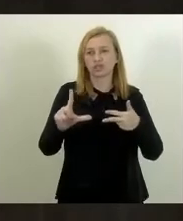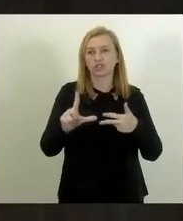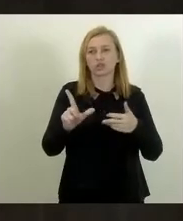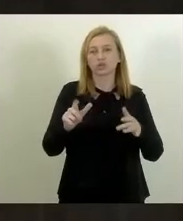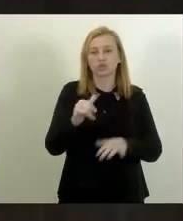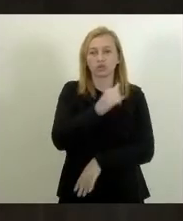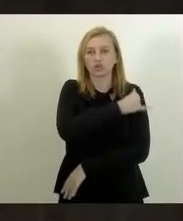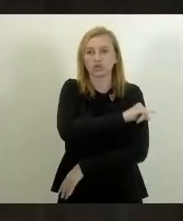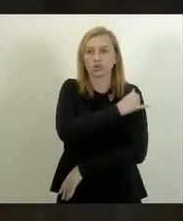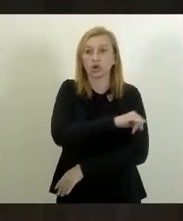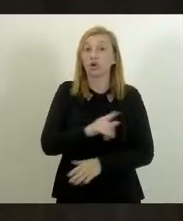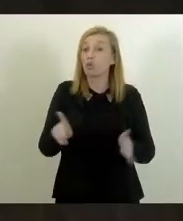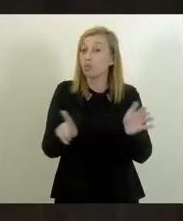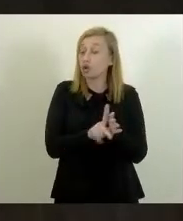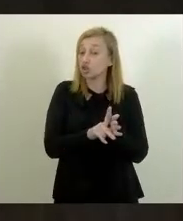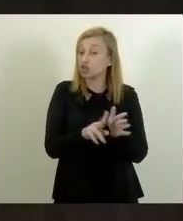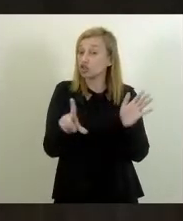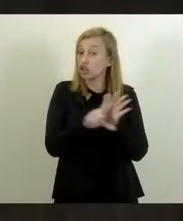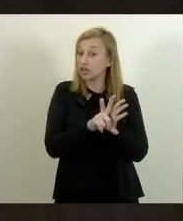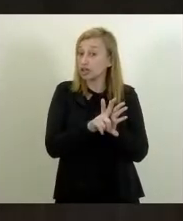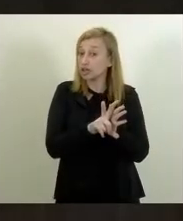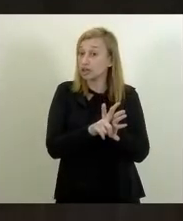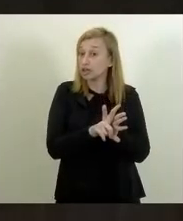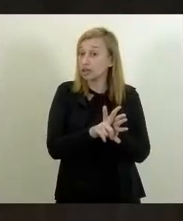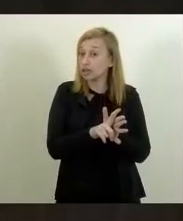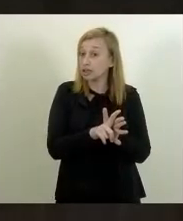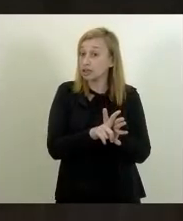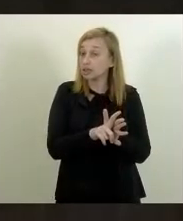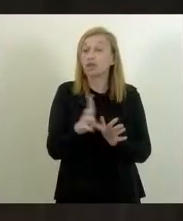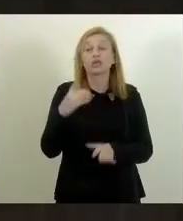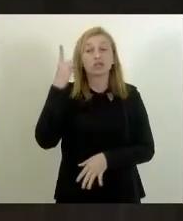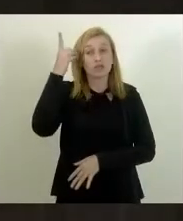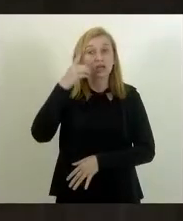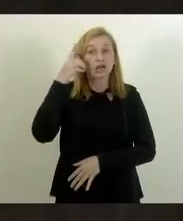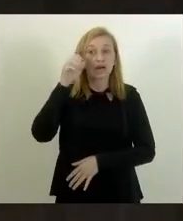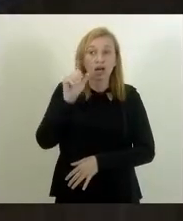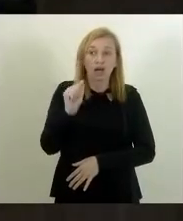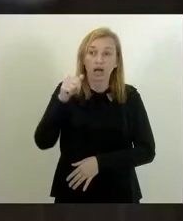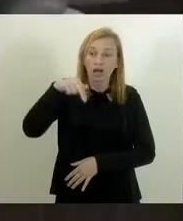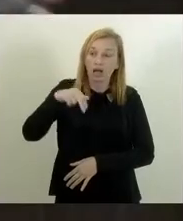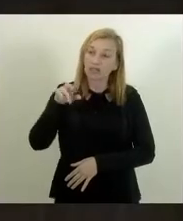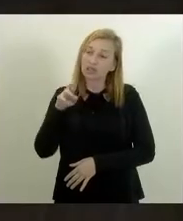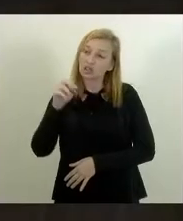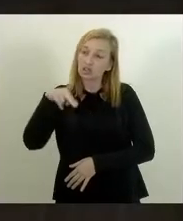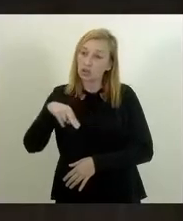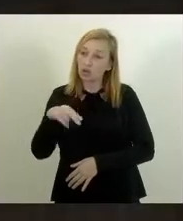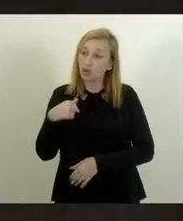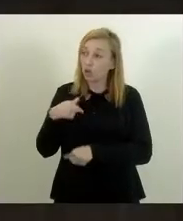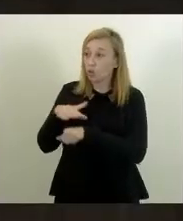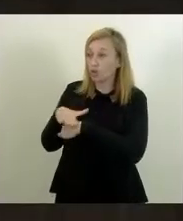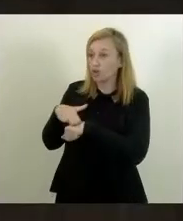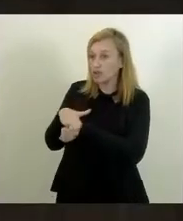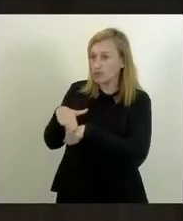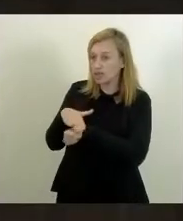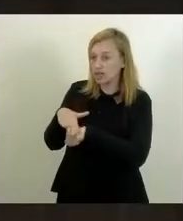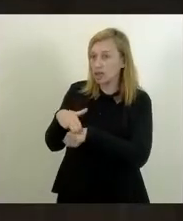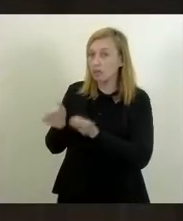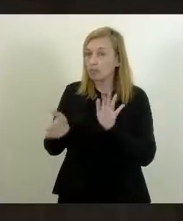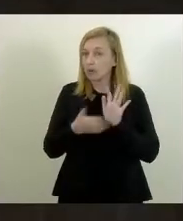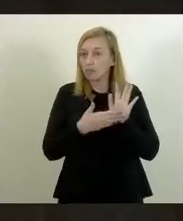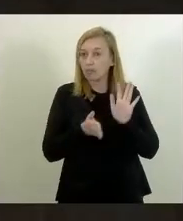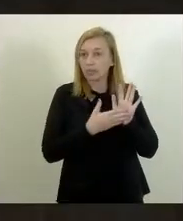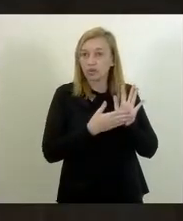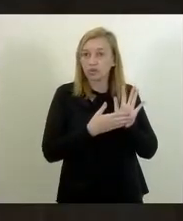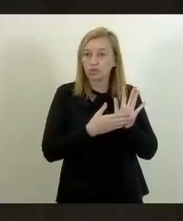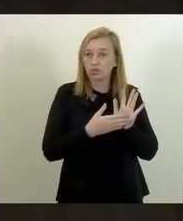Janeiro, um projeto de lei do deputado Anderson Moraes, com quem eu conversei em off, que propõe